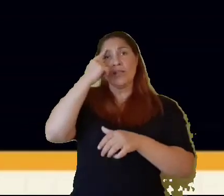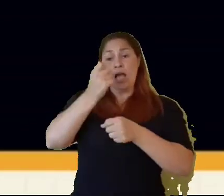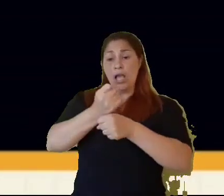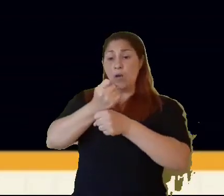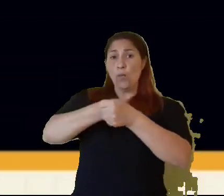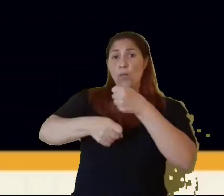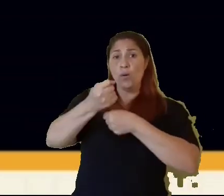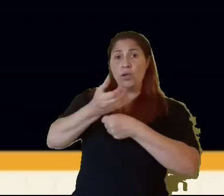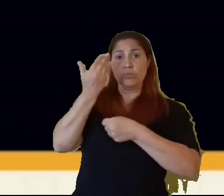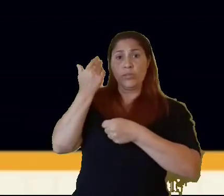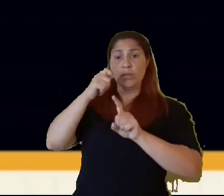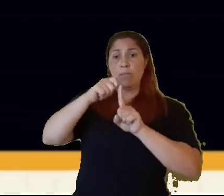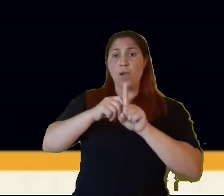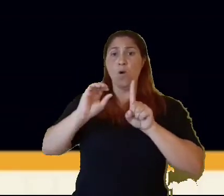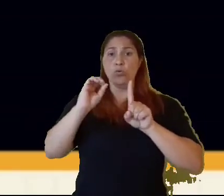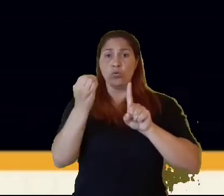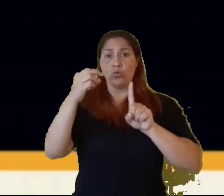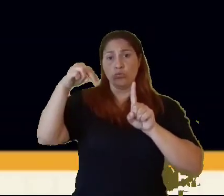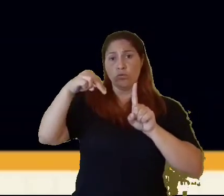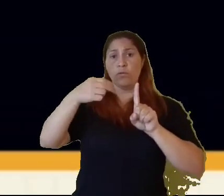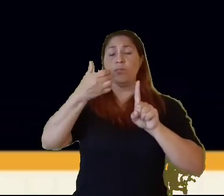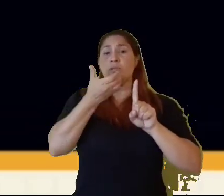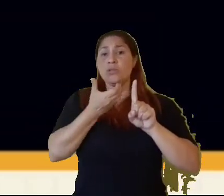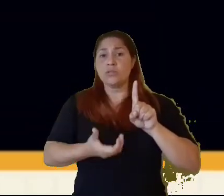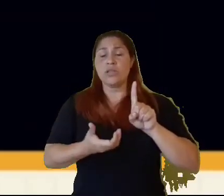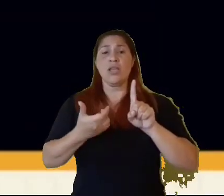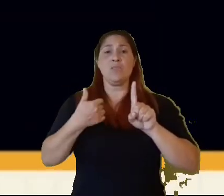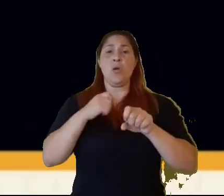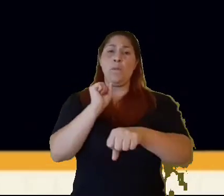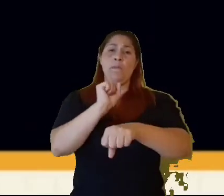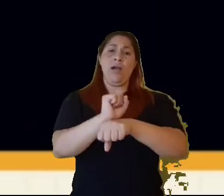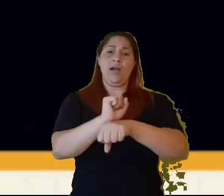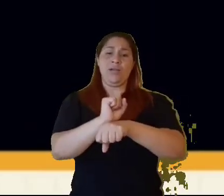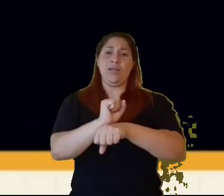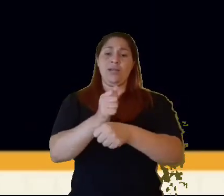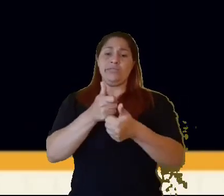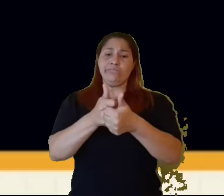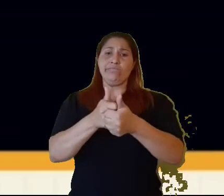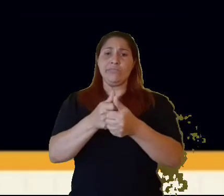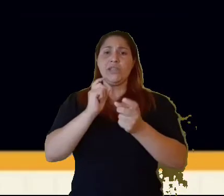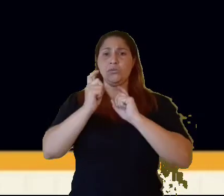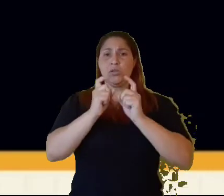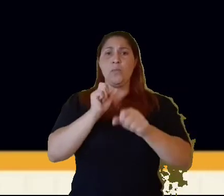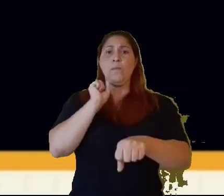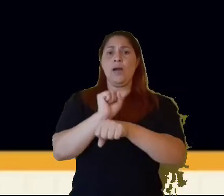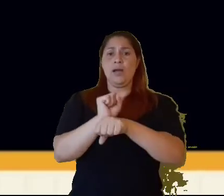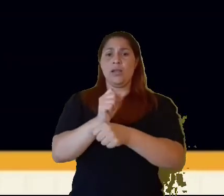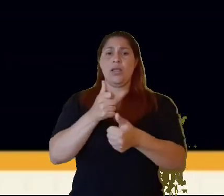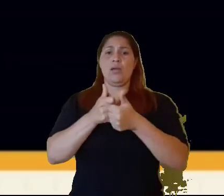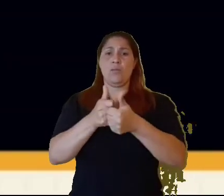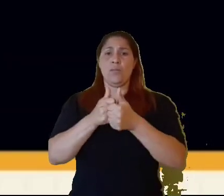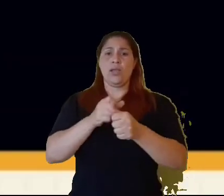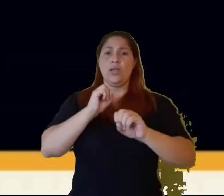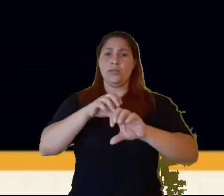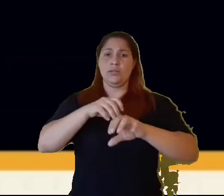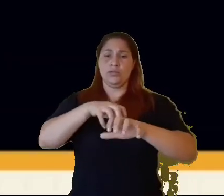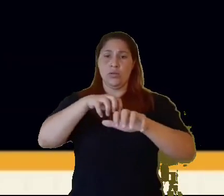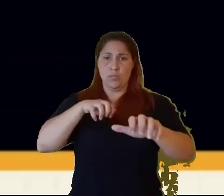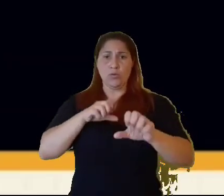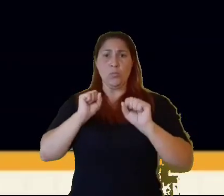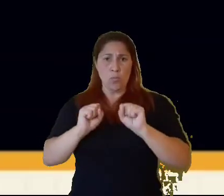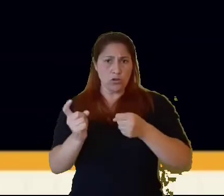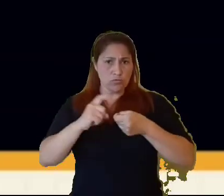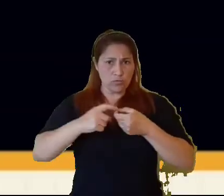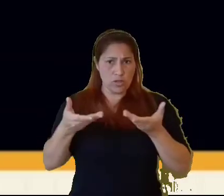outubro, novembro e dezembro, eu deixei de acompanhar as reuniões, deixei de acompanhar o ensino remoto. Eu posso voltar? Você deve voltar,